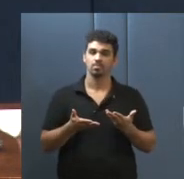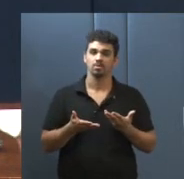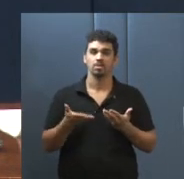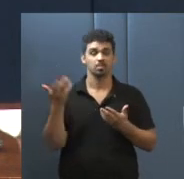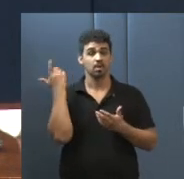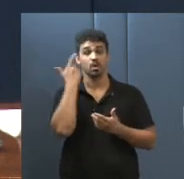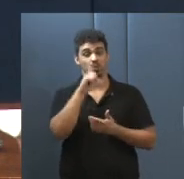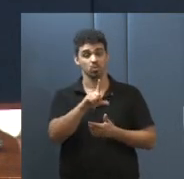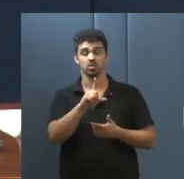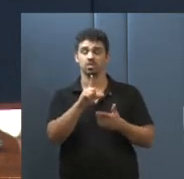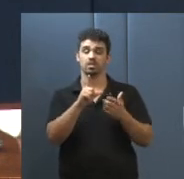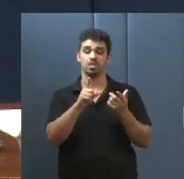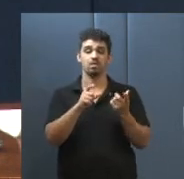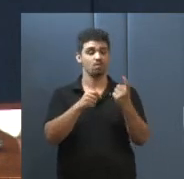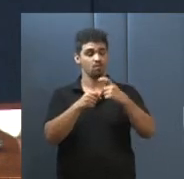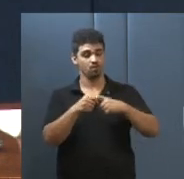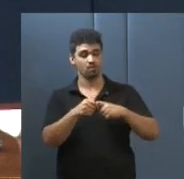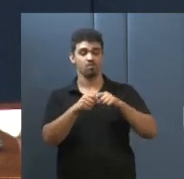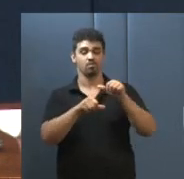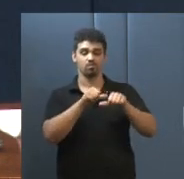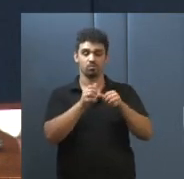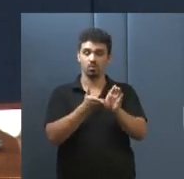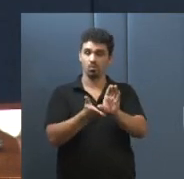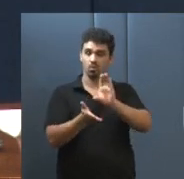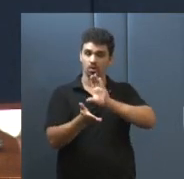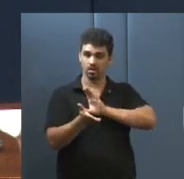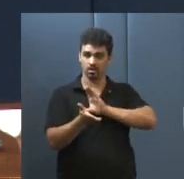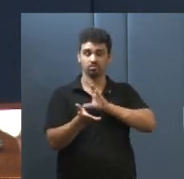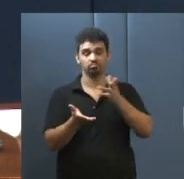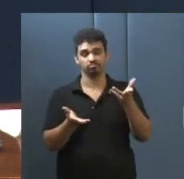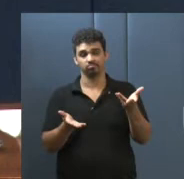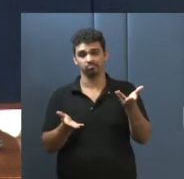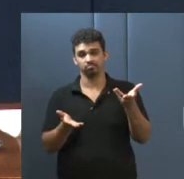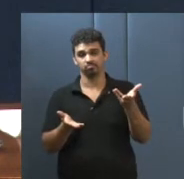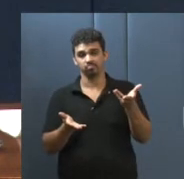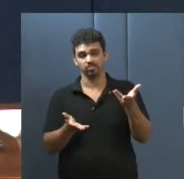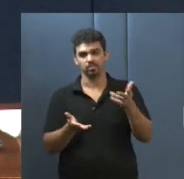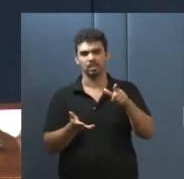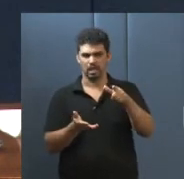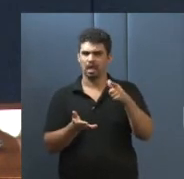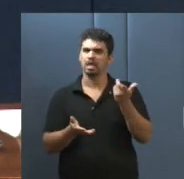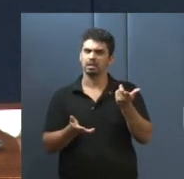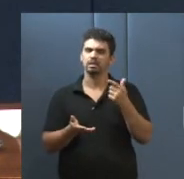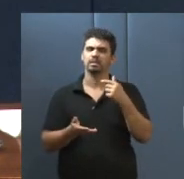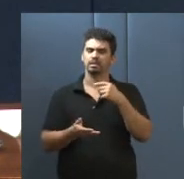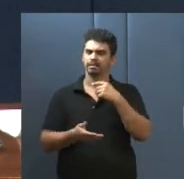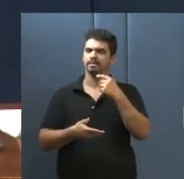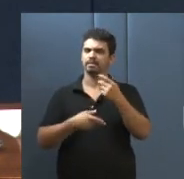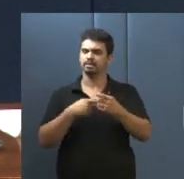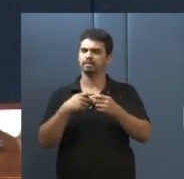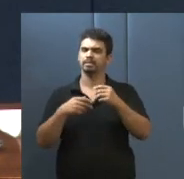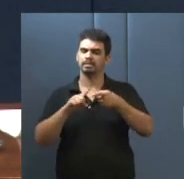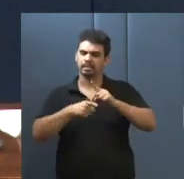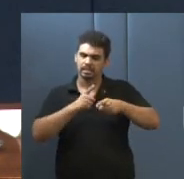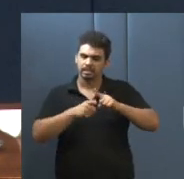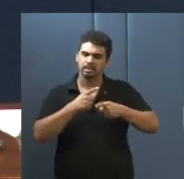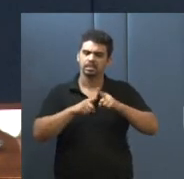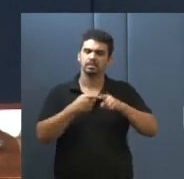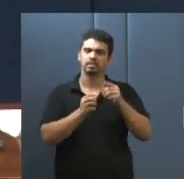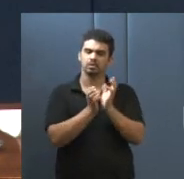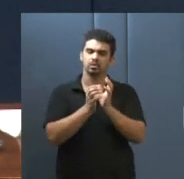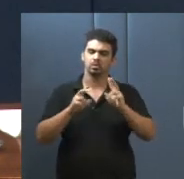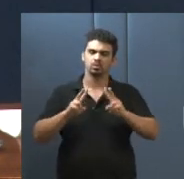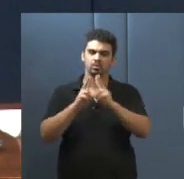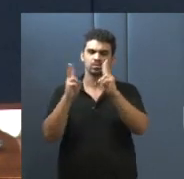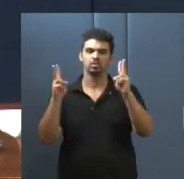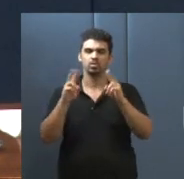recuperar os seus créditos, eles cogitariam fazer negociações em conjunto com o Clube de Paris, ou talvez se